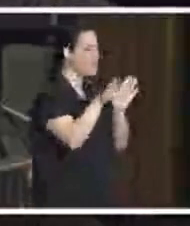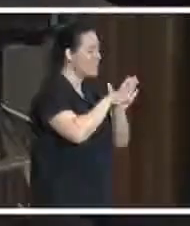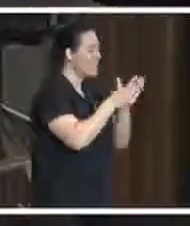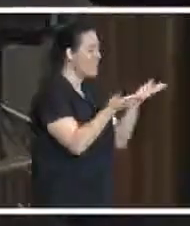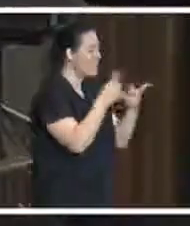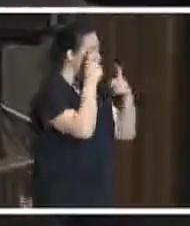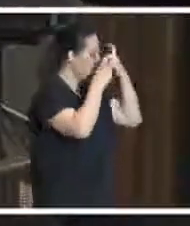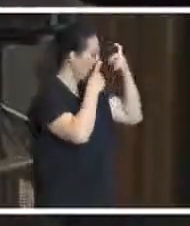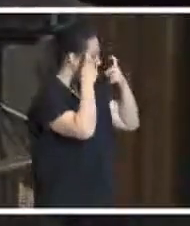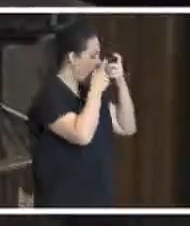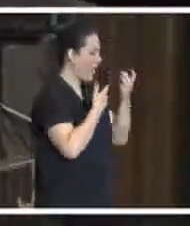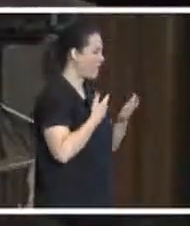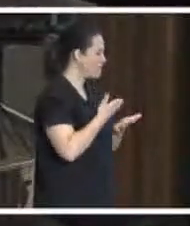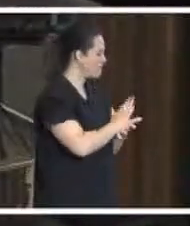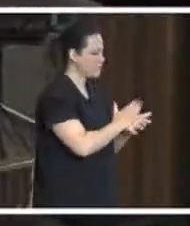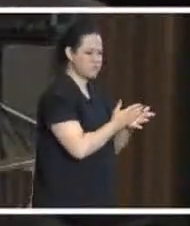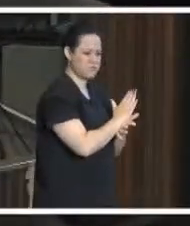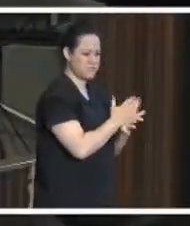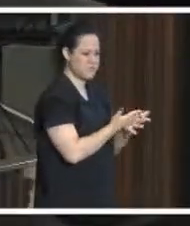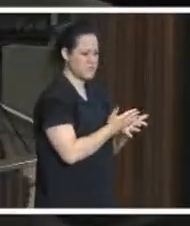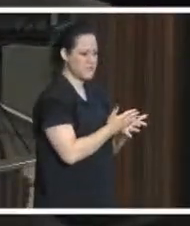tão angustiado,